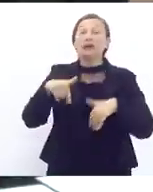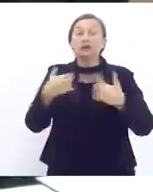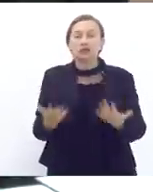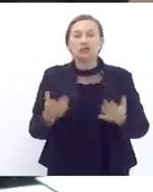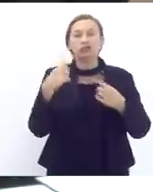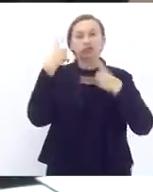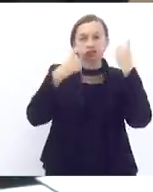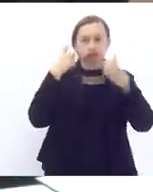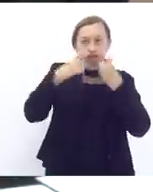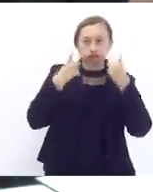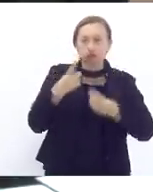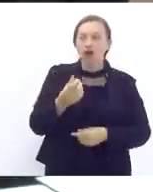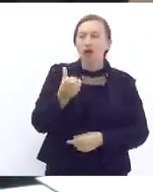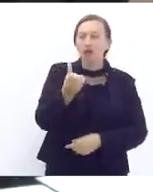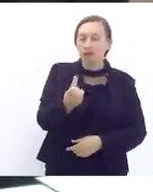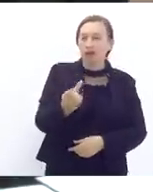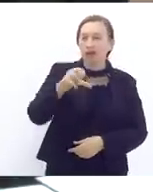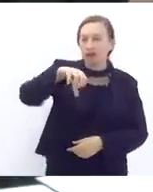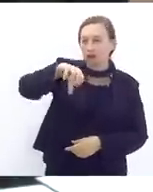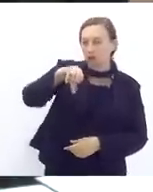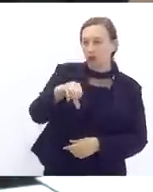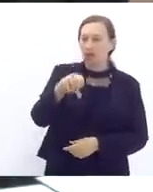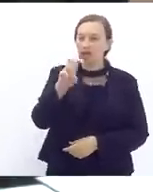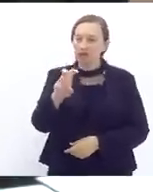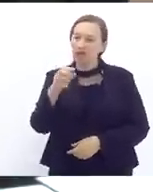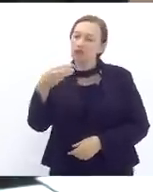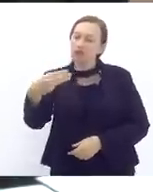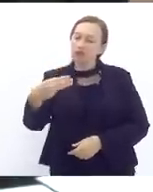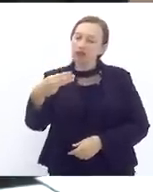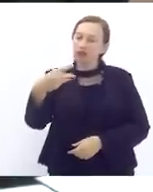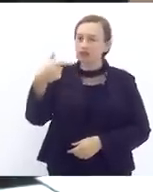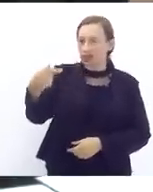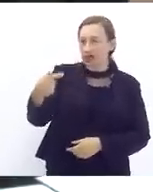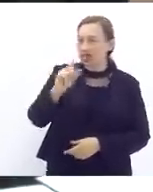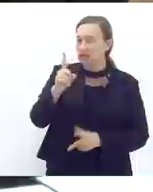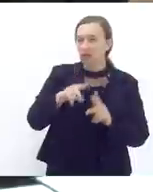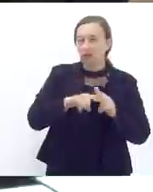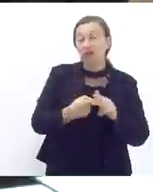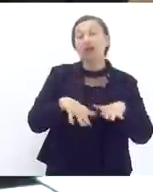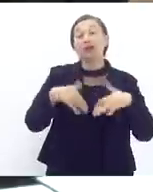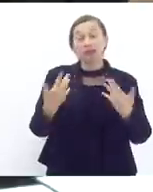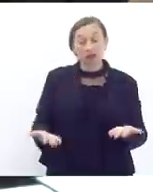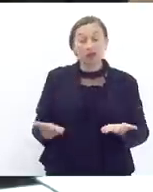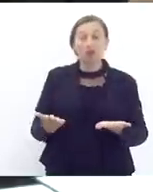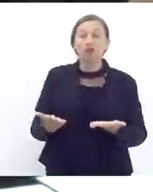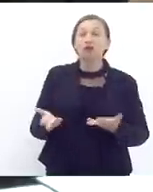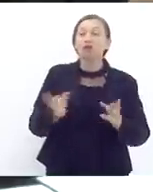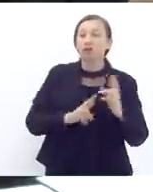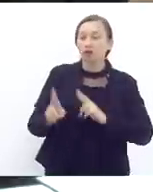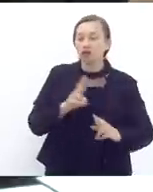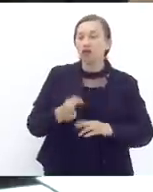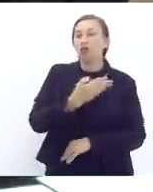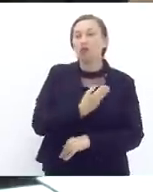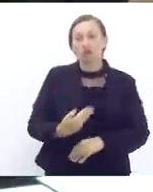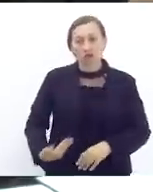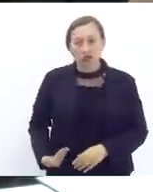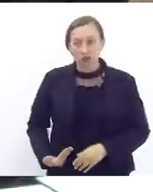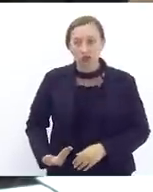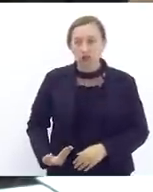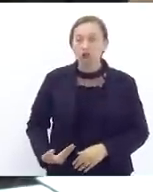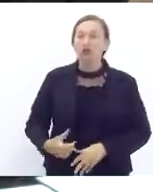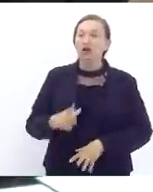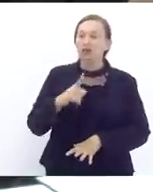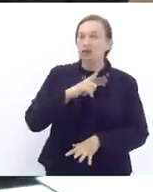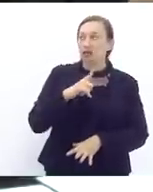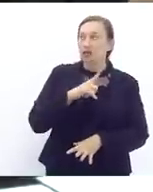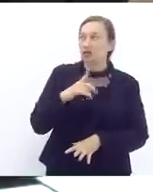e a 9537 até agora como eu já falei ela não foi regulamentada então com relação ao Governador se há